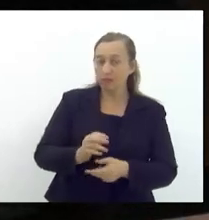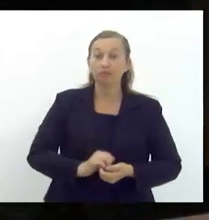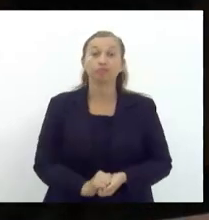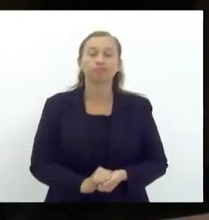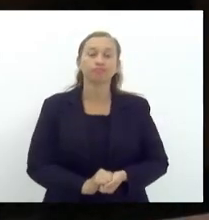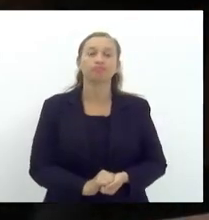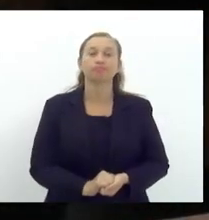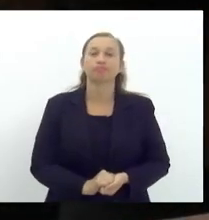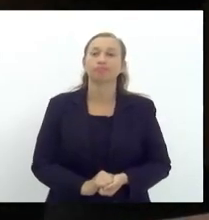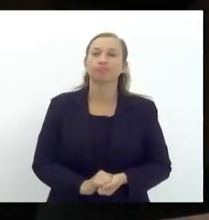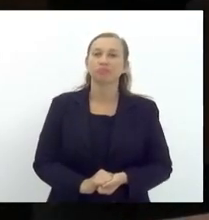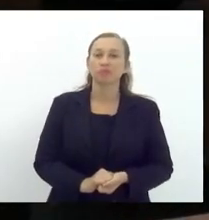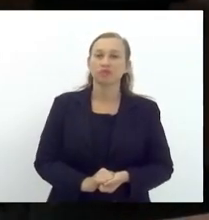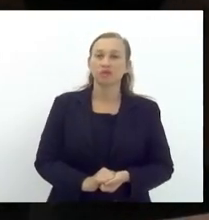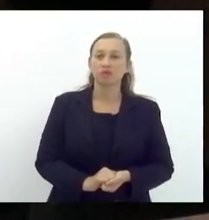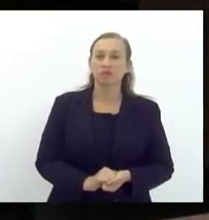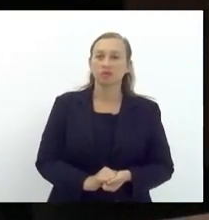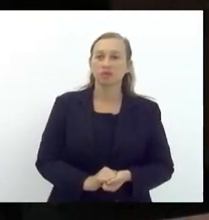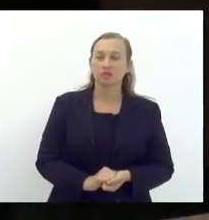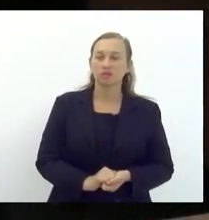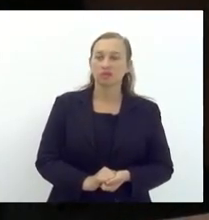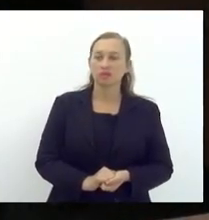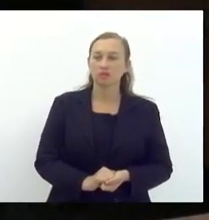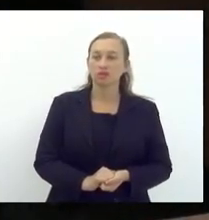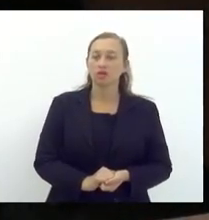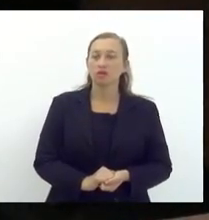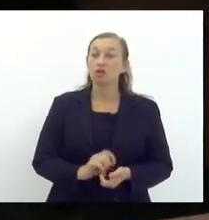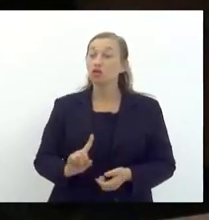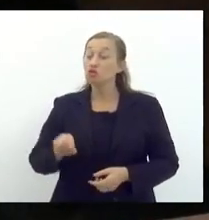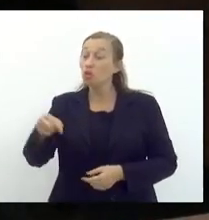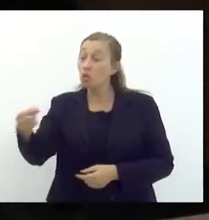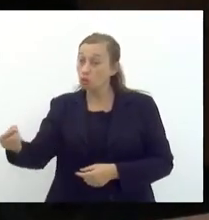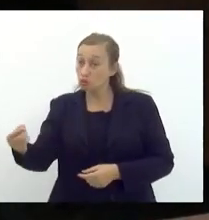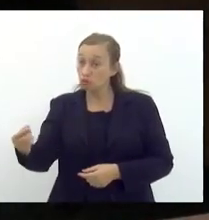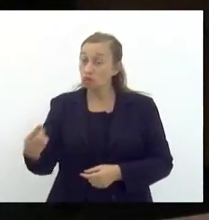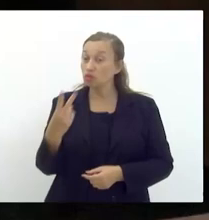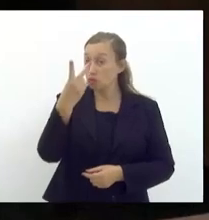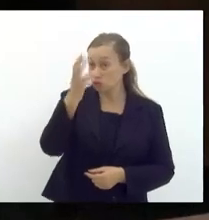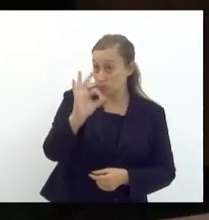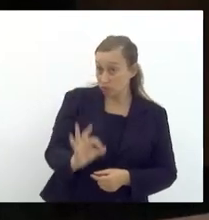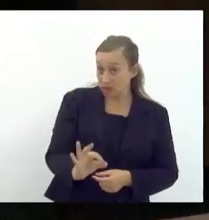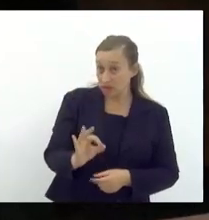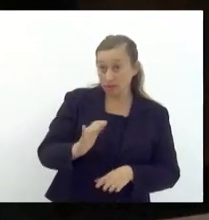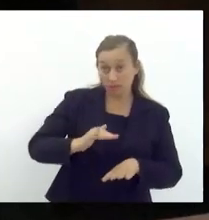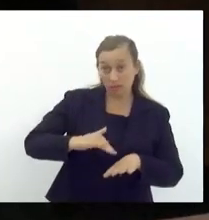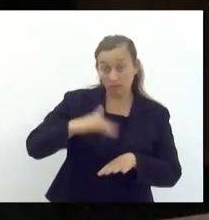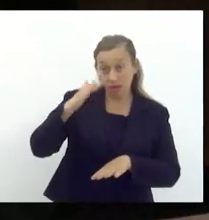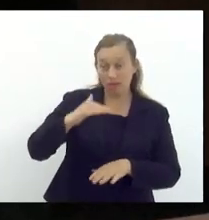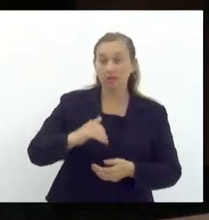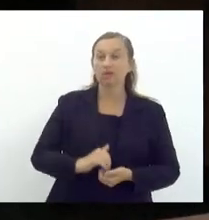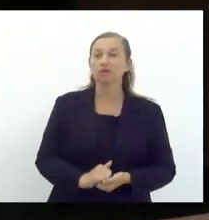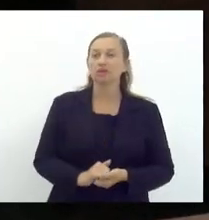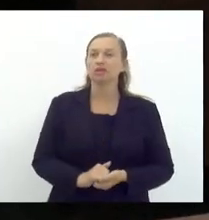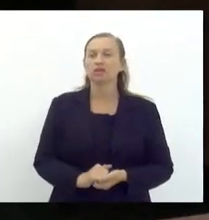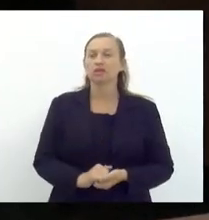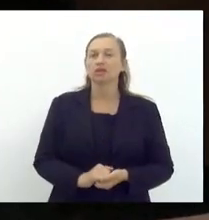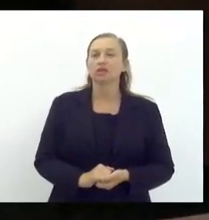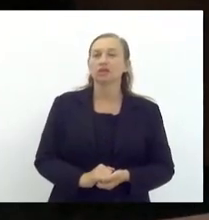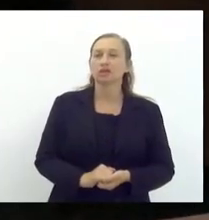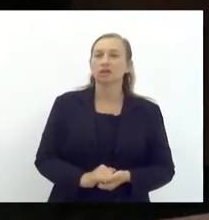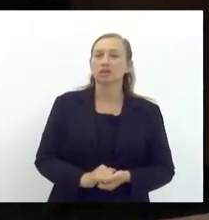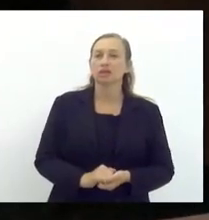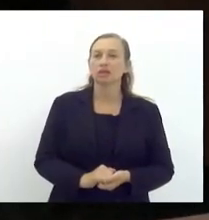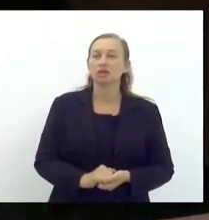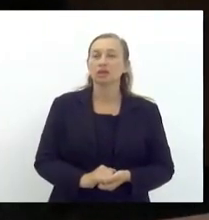e alíquota de outros dois por cento a mais que incide sobre